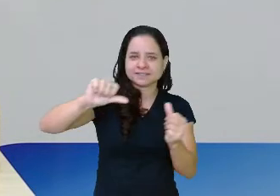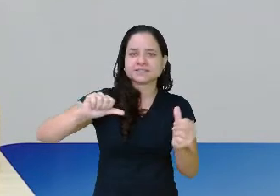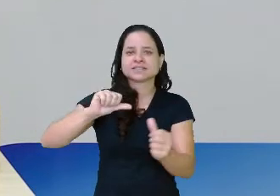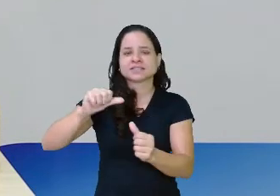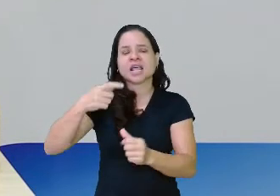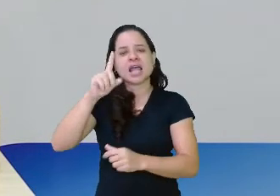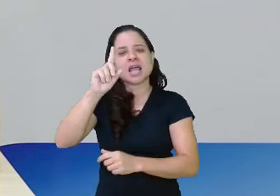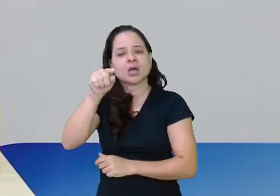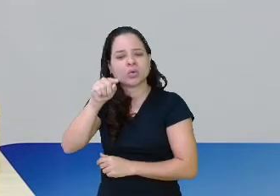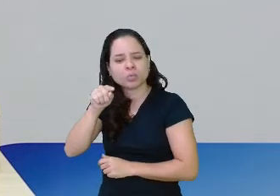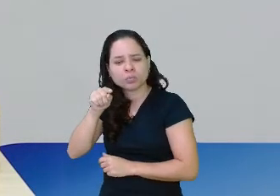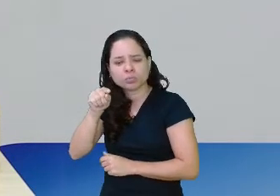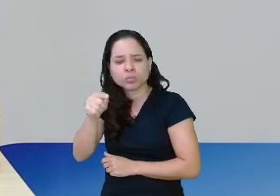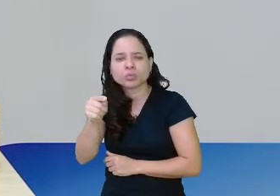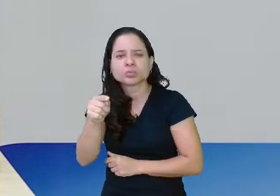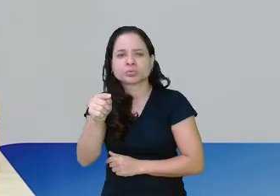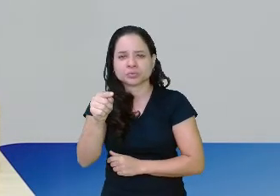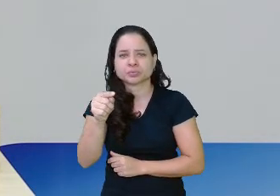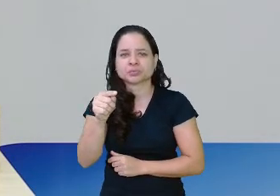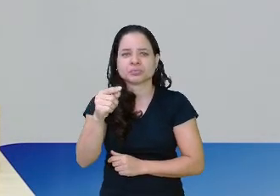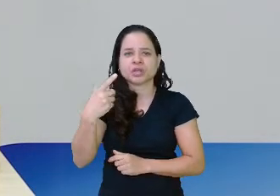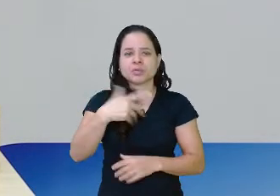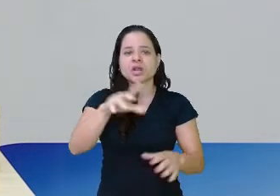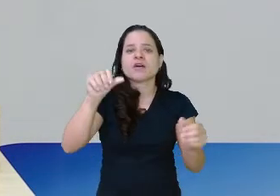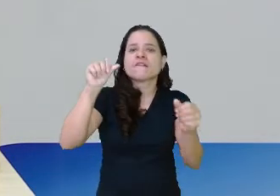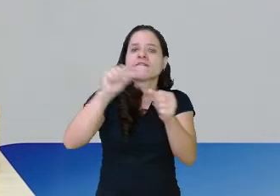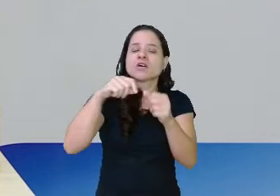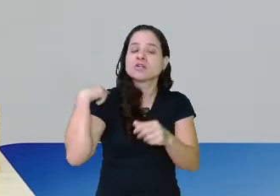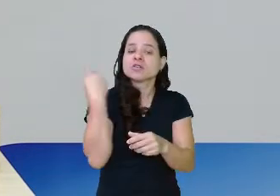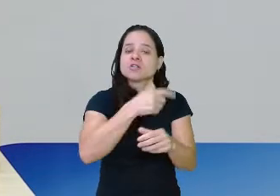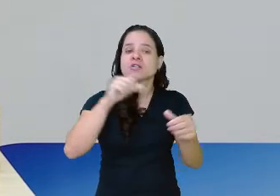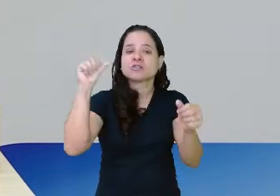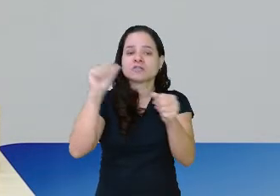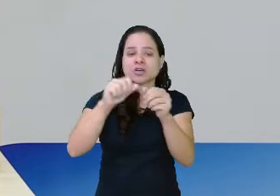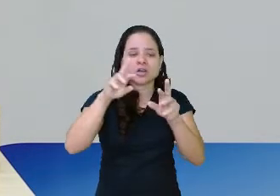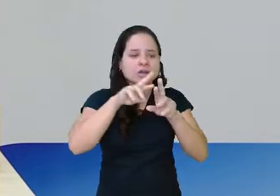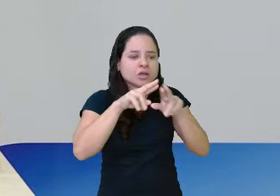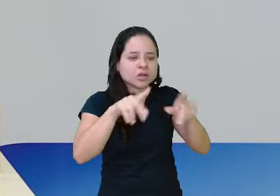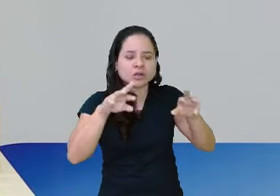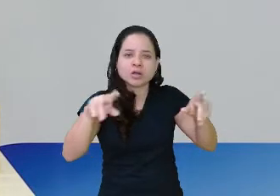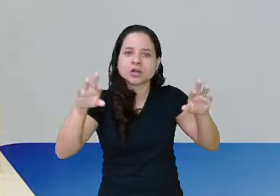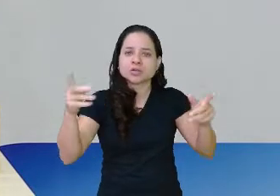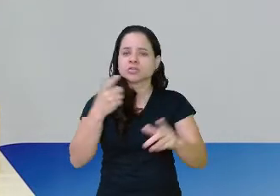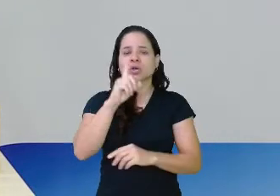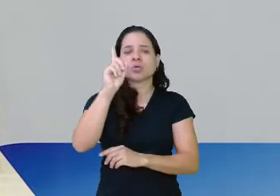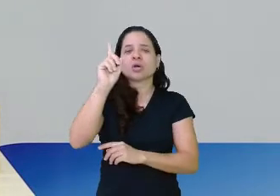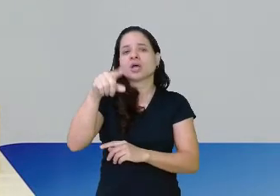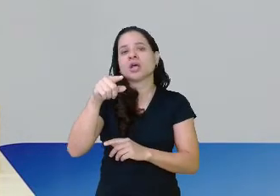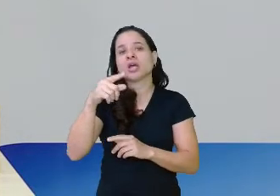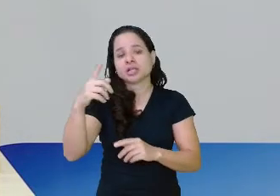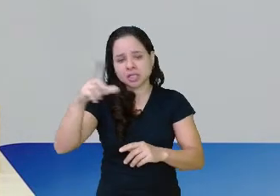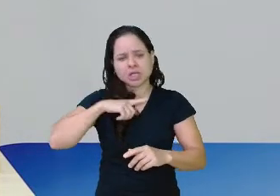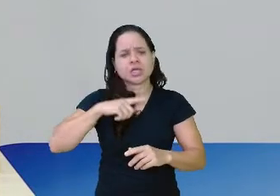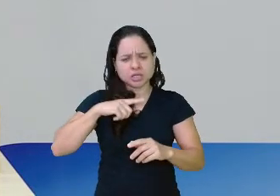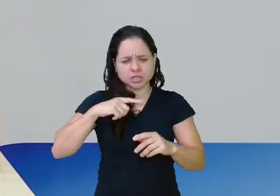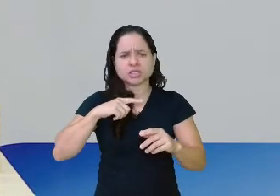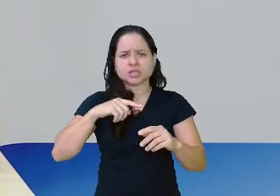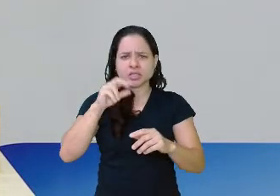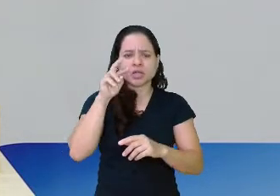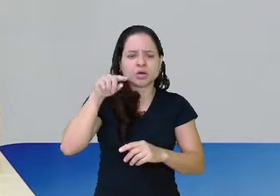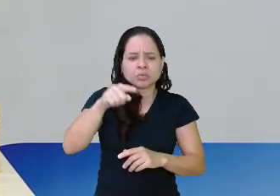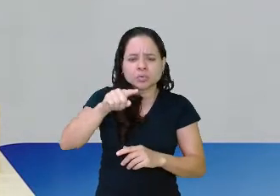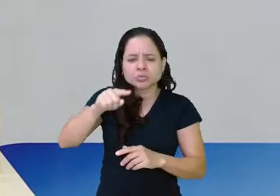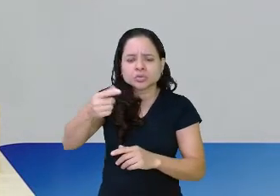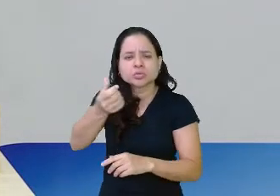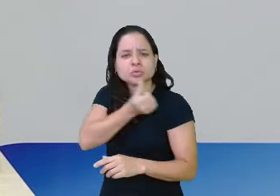um pontinho que vai para a gente fazer essa diferenciação. Não é à toa que existem os pontinhos nos números,